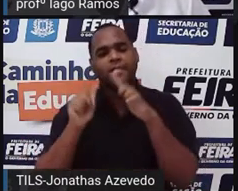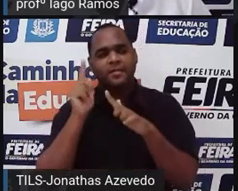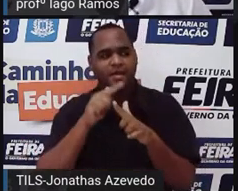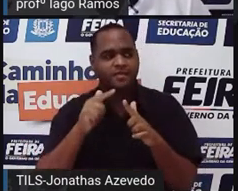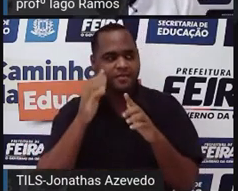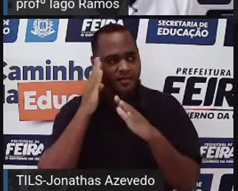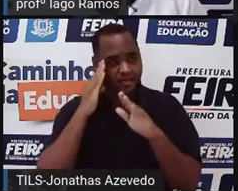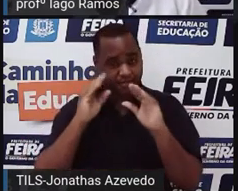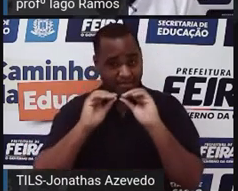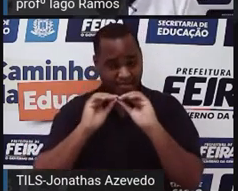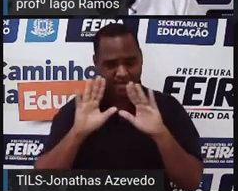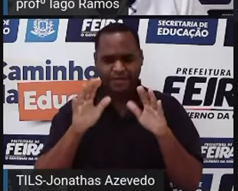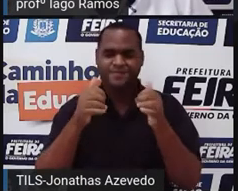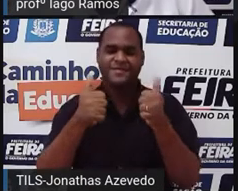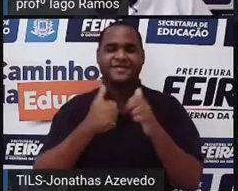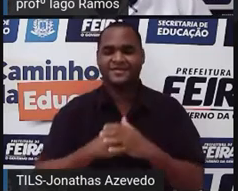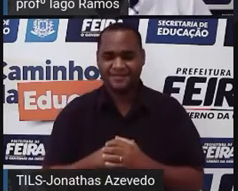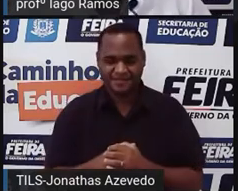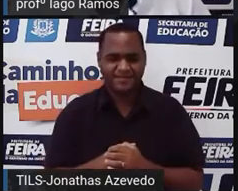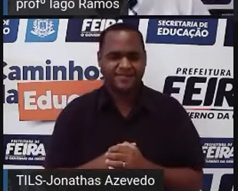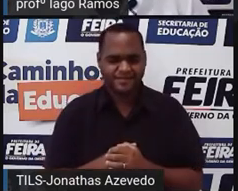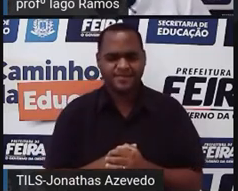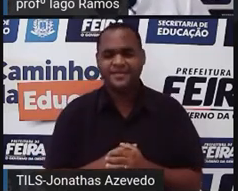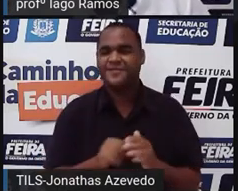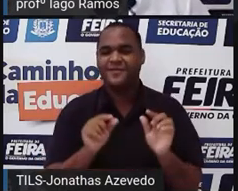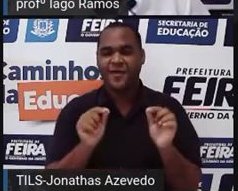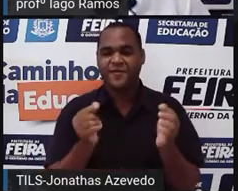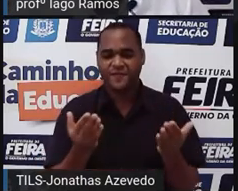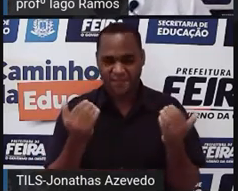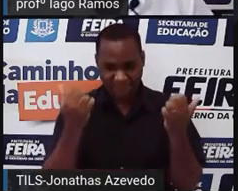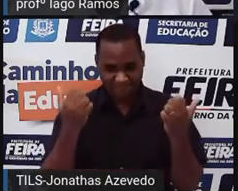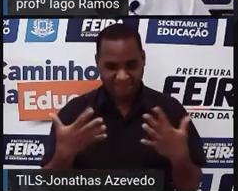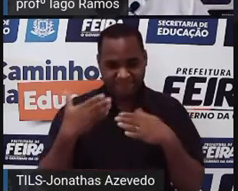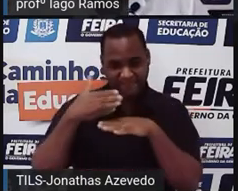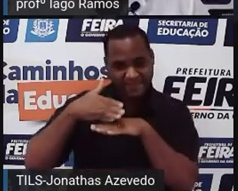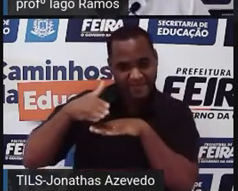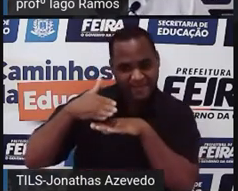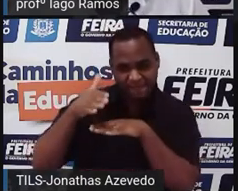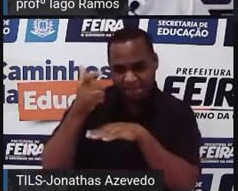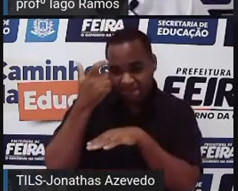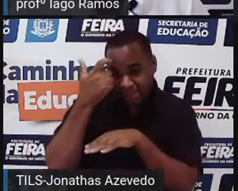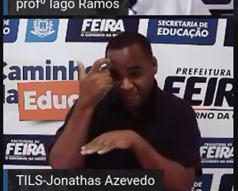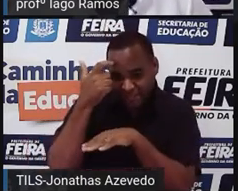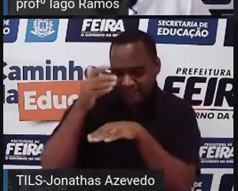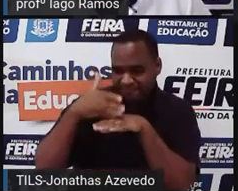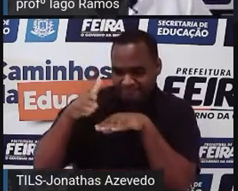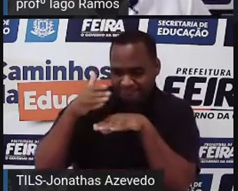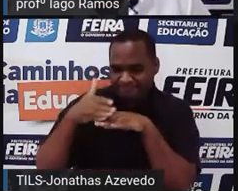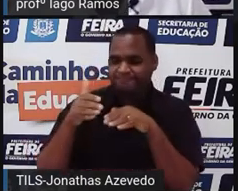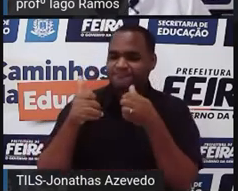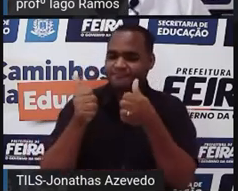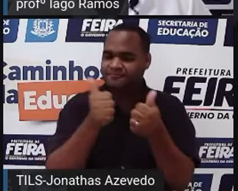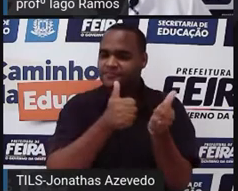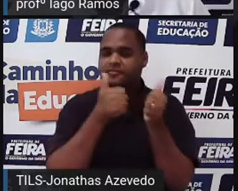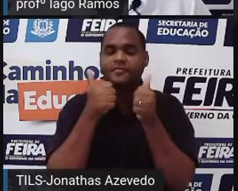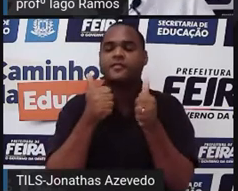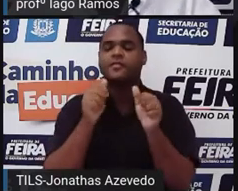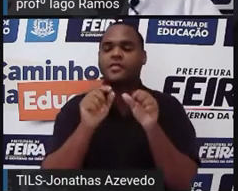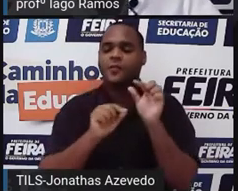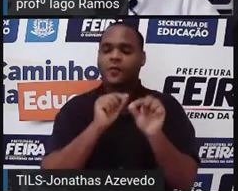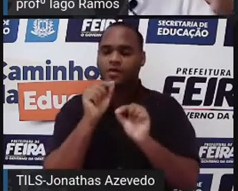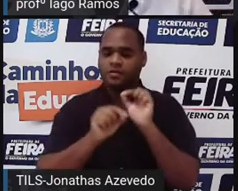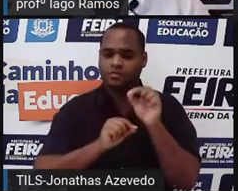bom? Então, assim, vamos exercitar a nossa memória, tá? Para a gente